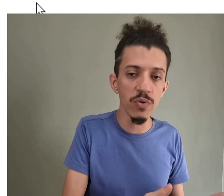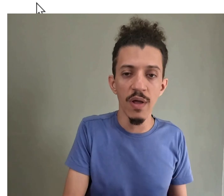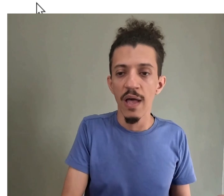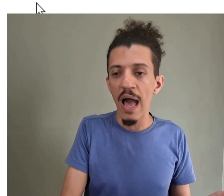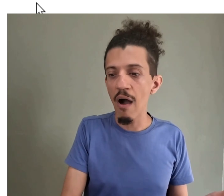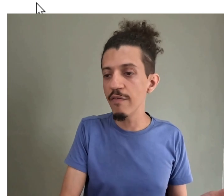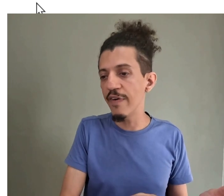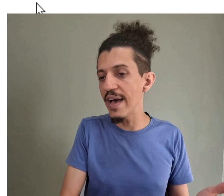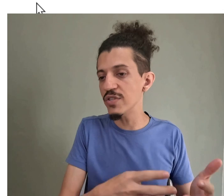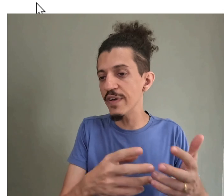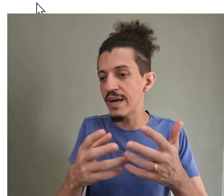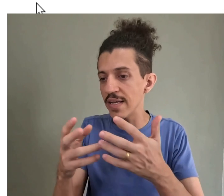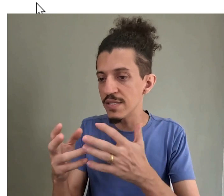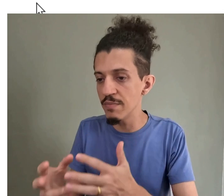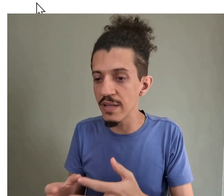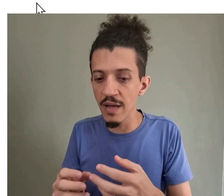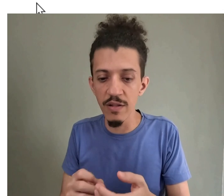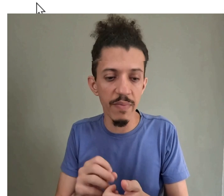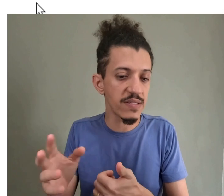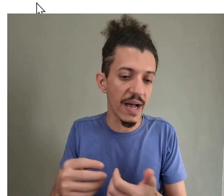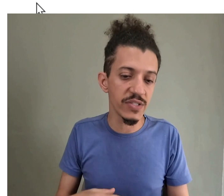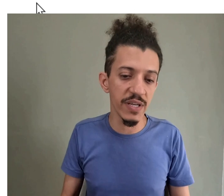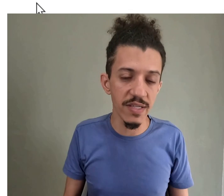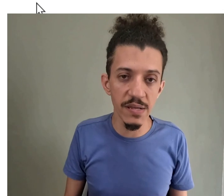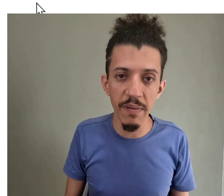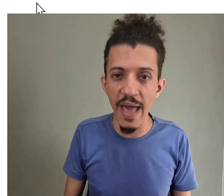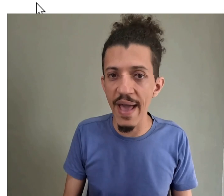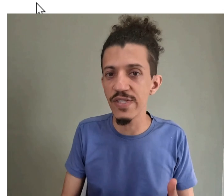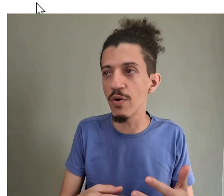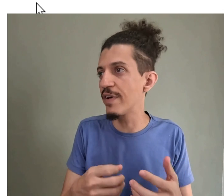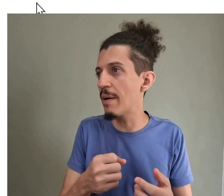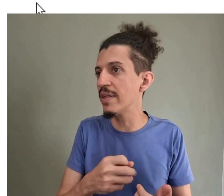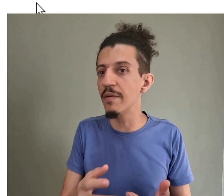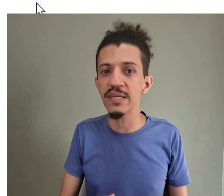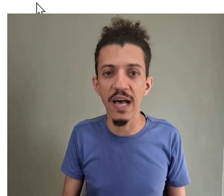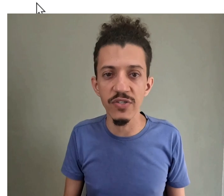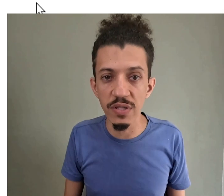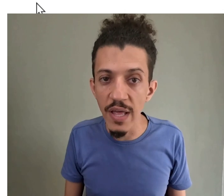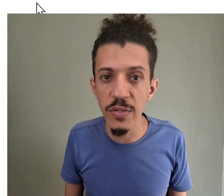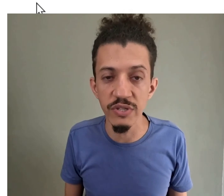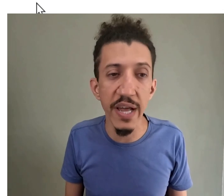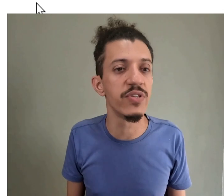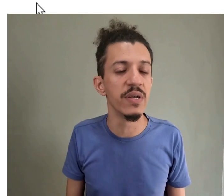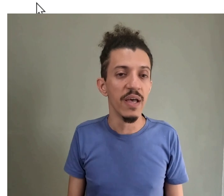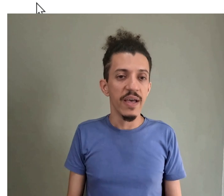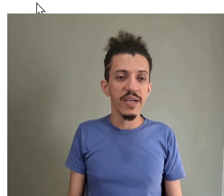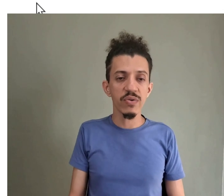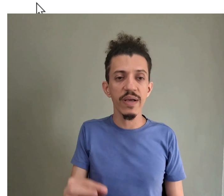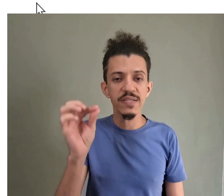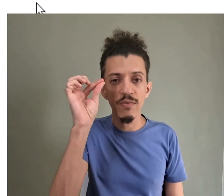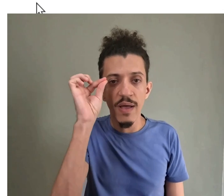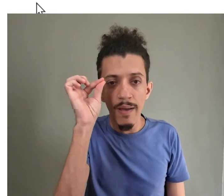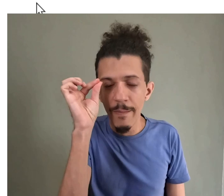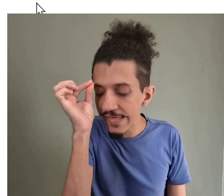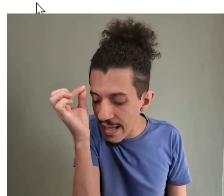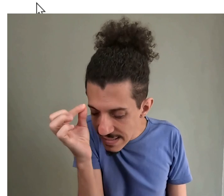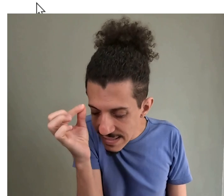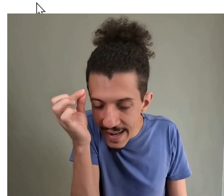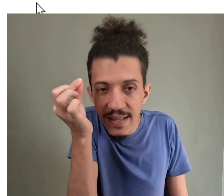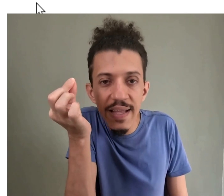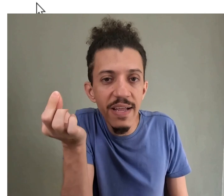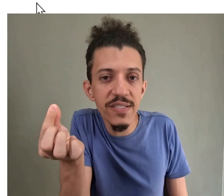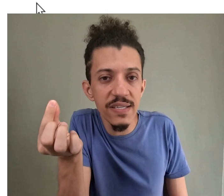vídeo, ao invés de ficar se mandando mensagem em SMS ou ficar mandando mensagem de texto. Gente, isso aí são